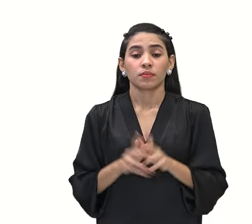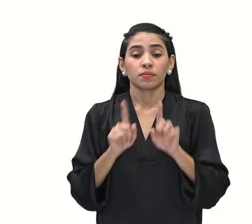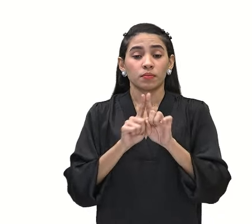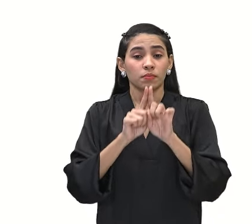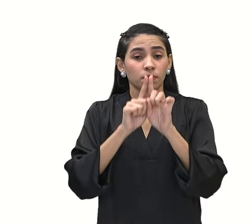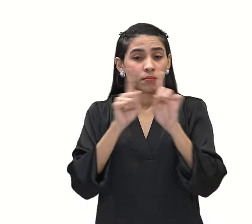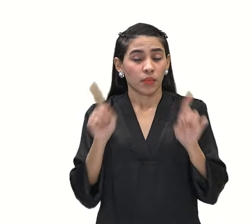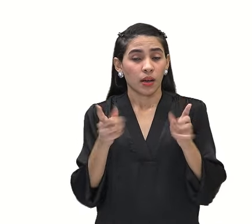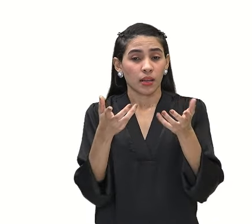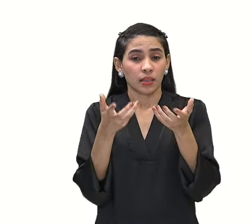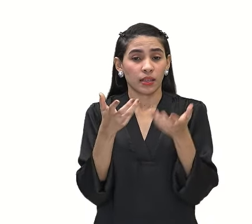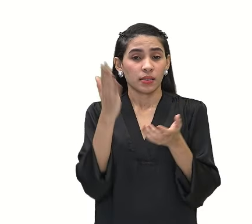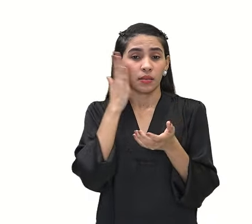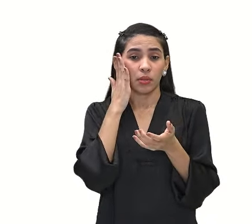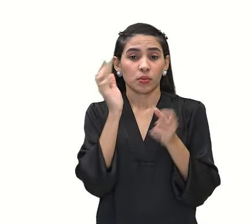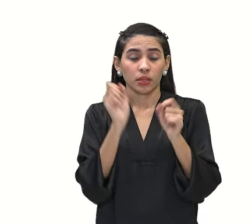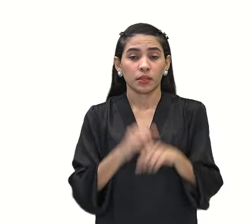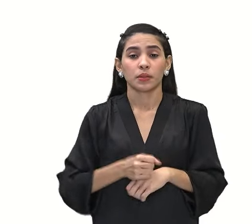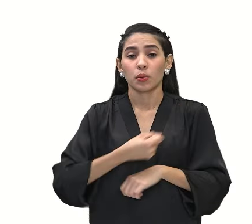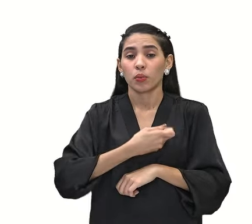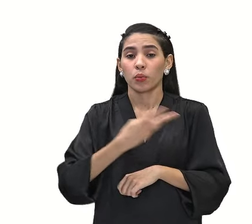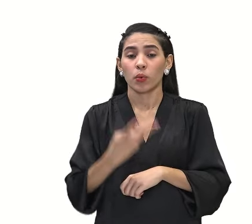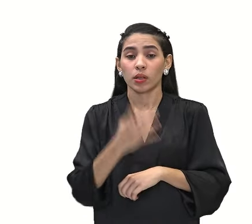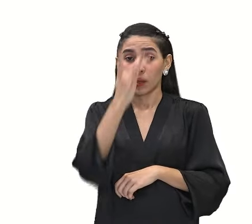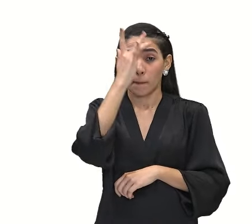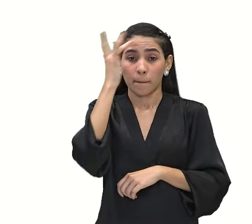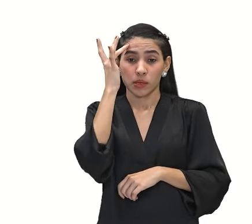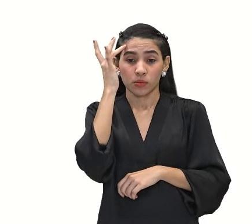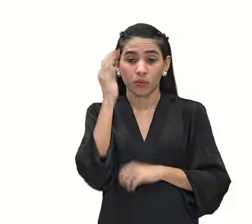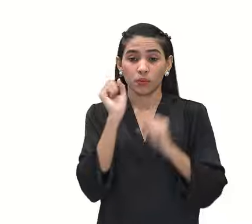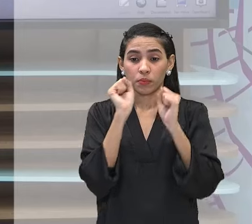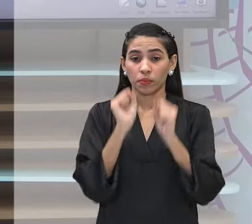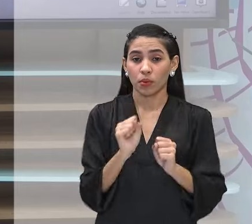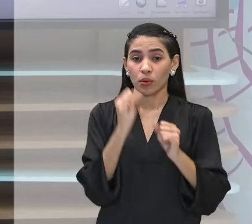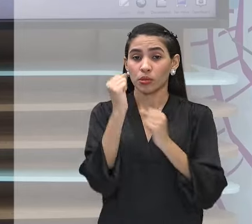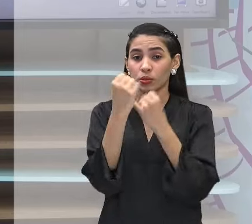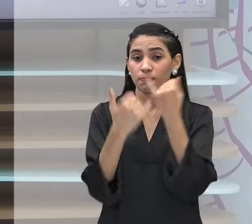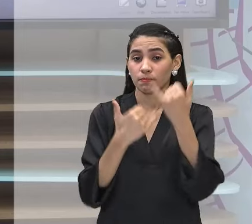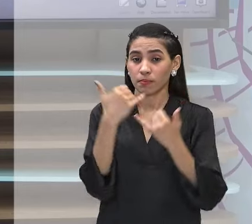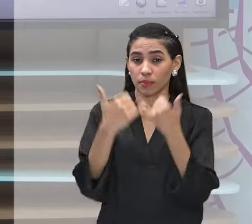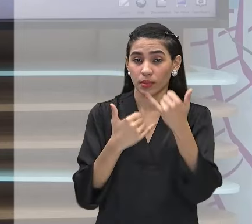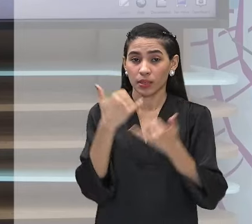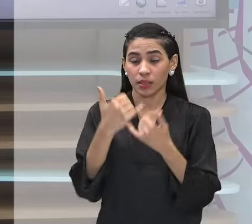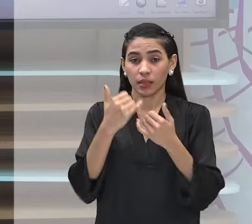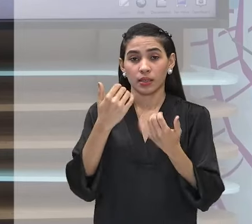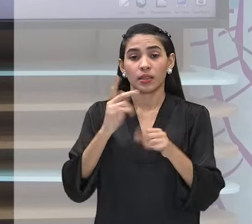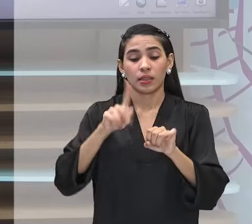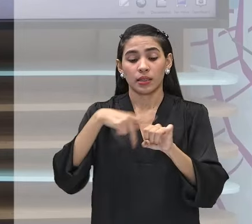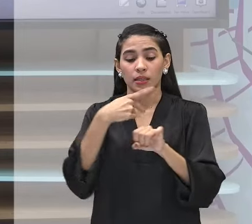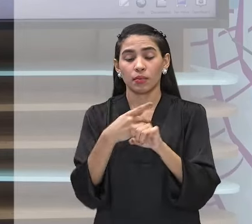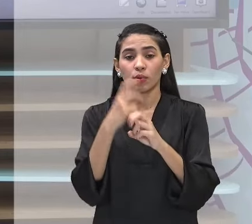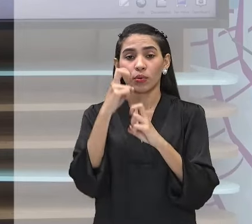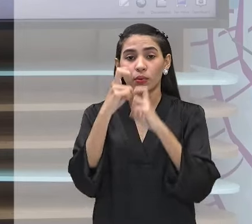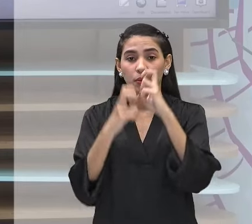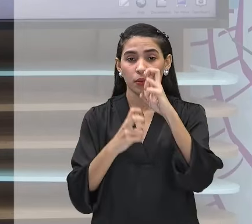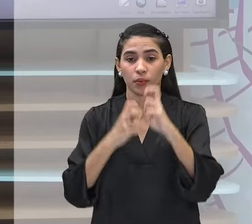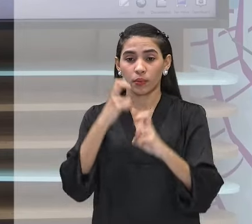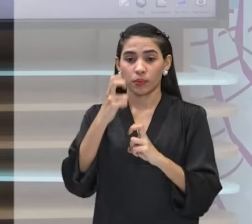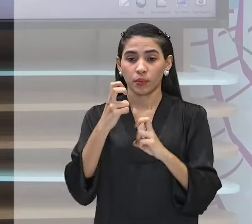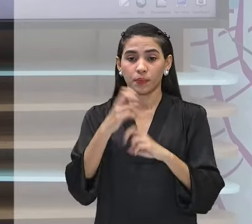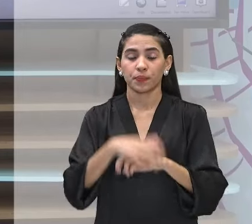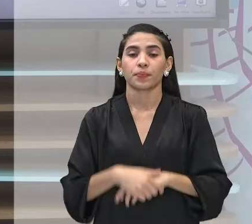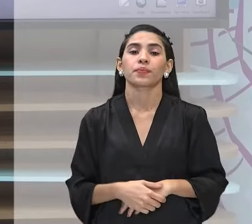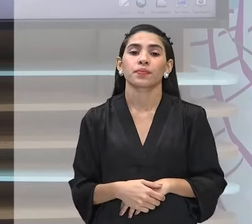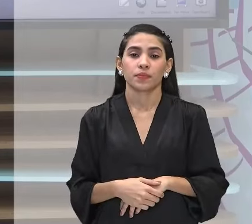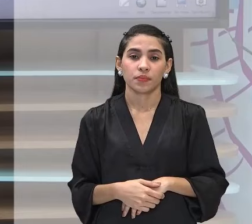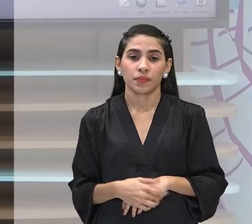quantas pessoas poderão brincar depois que essa roda fori construída